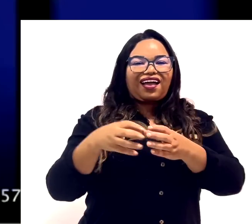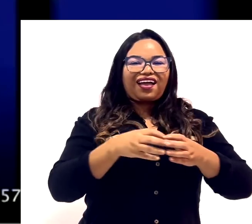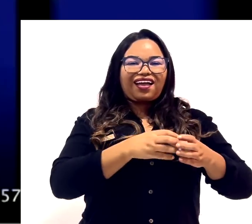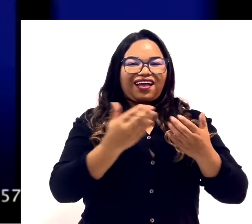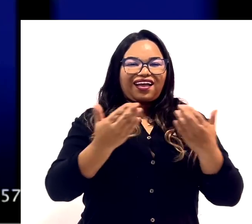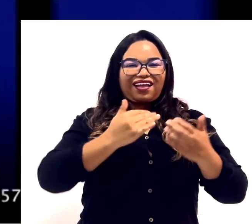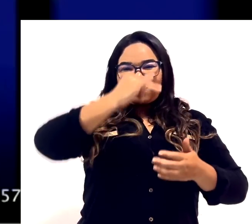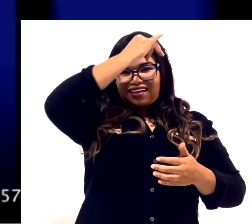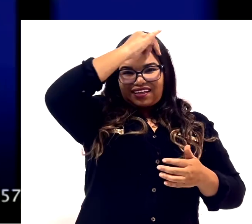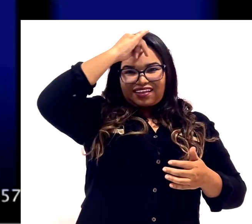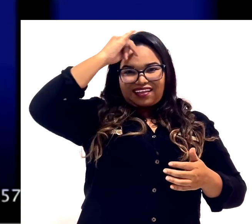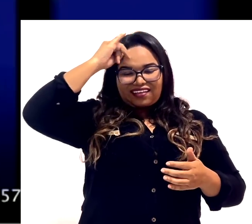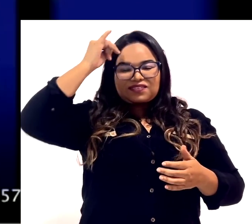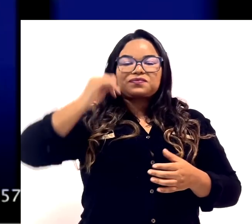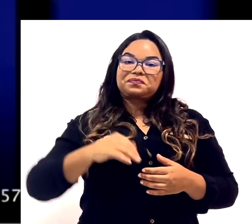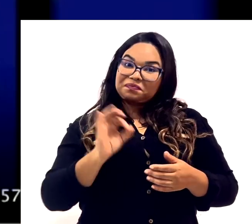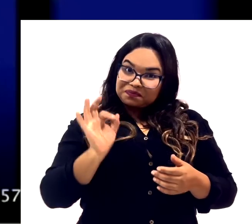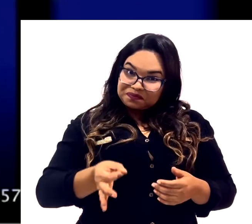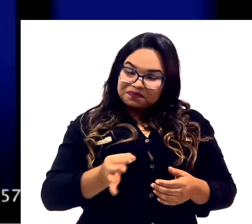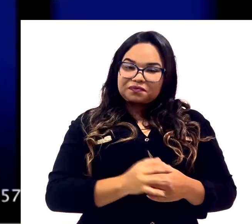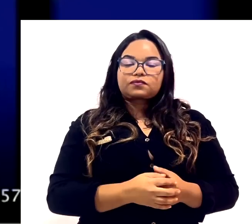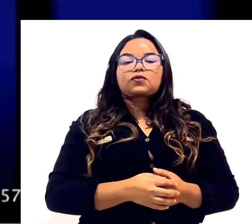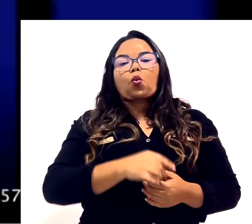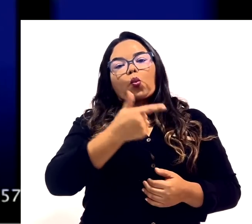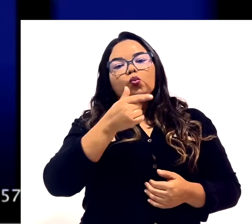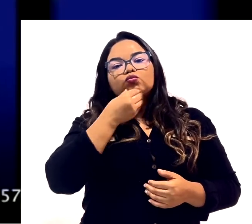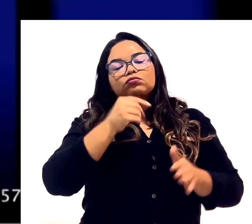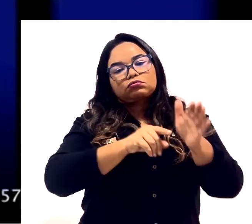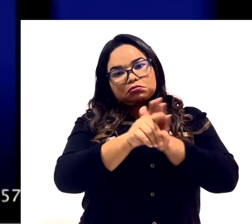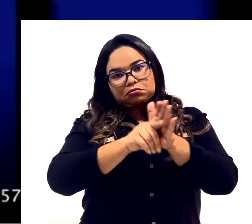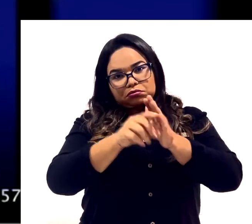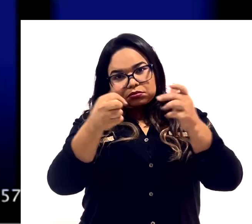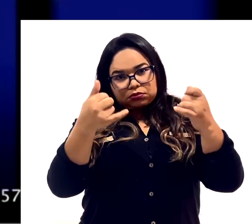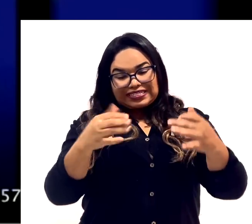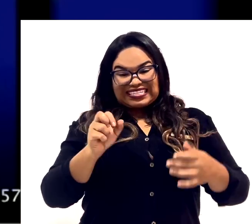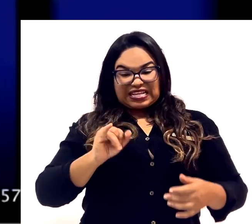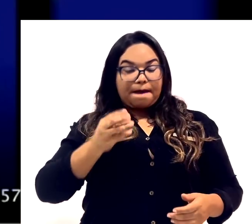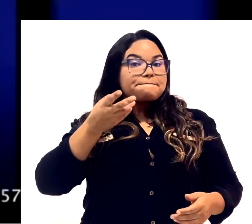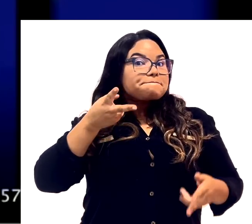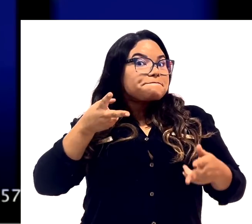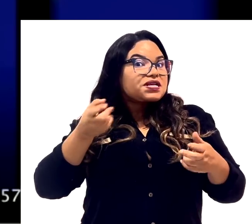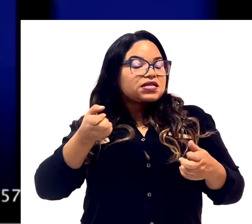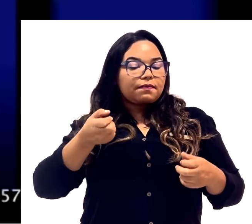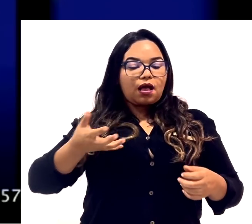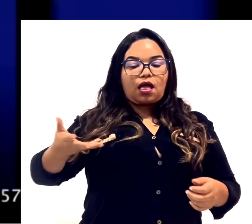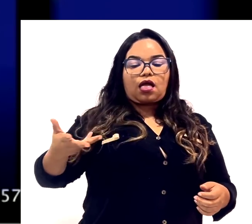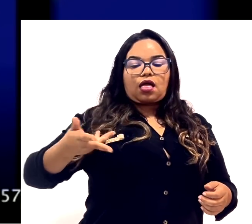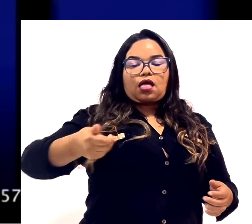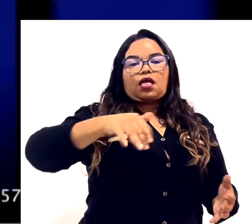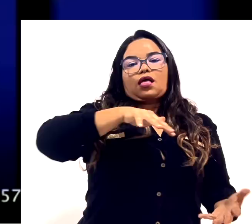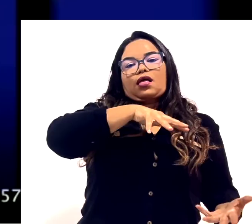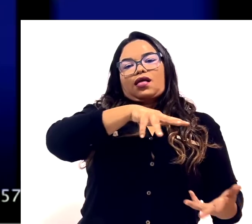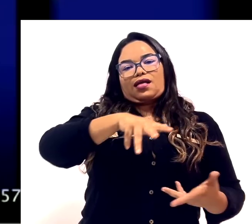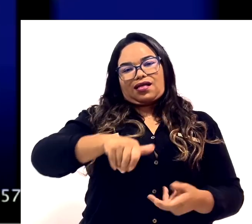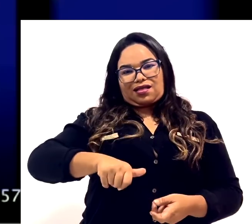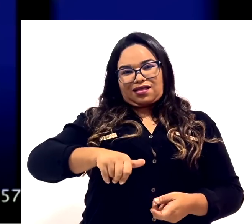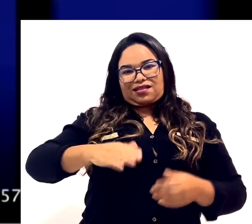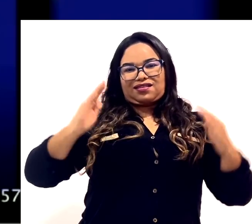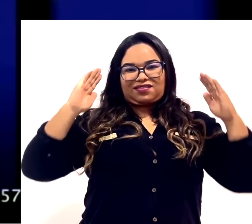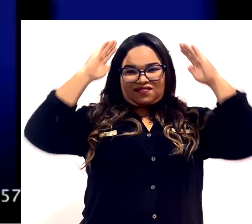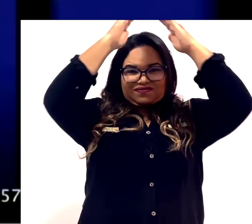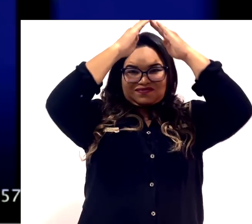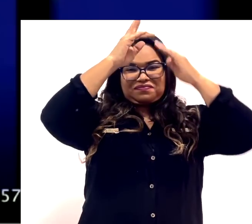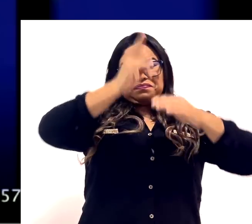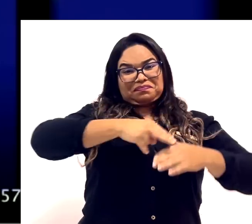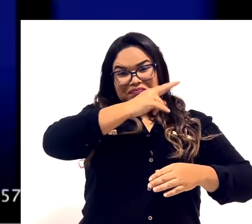O historiador Thomas Hobbes diz, se alguém considerar o domínio mundial, perceberá que o papado não é outro senão o fantasma